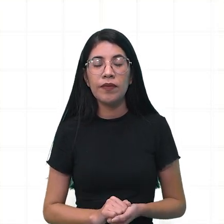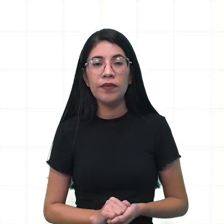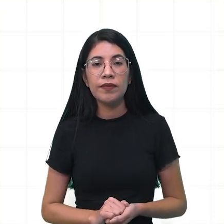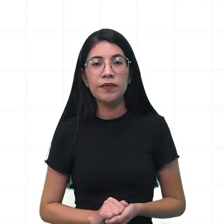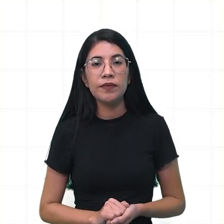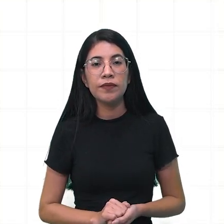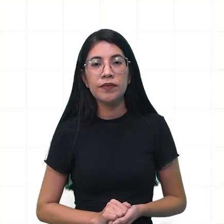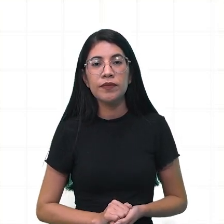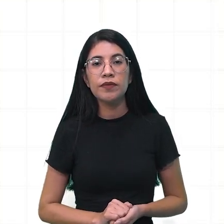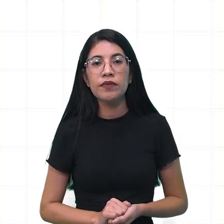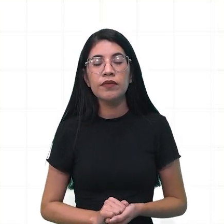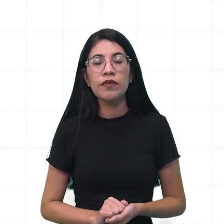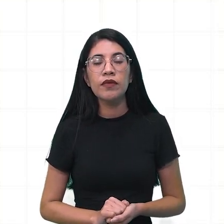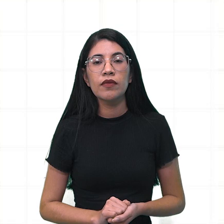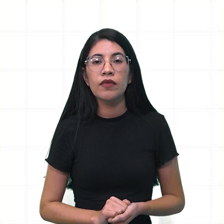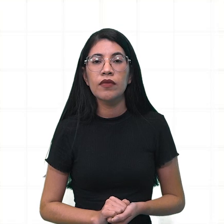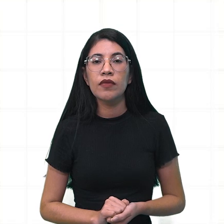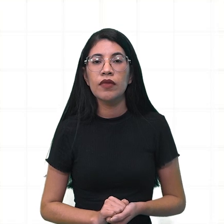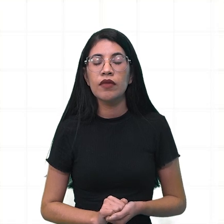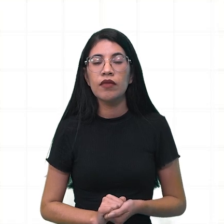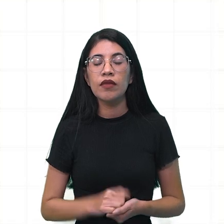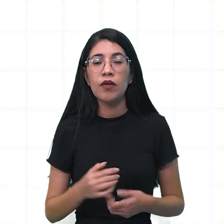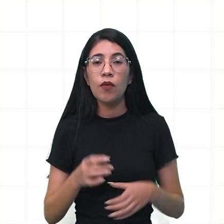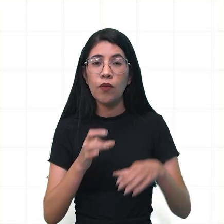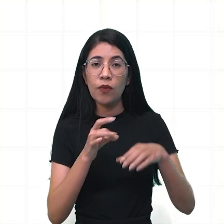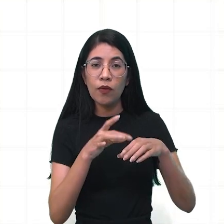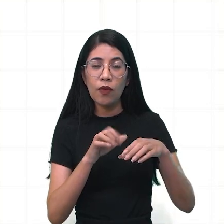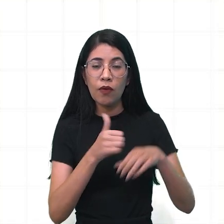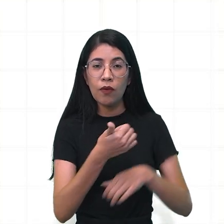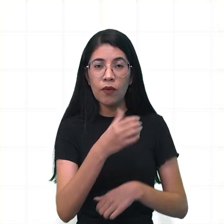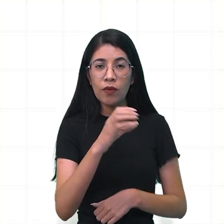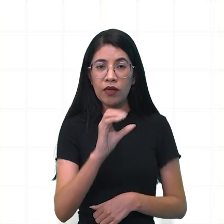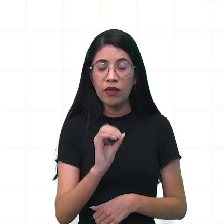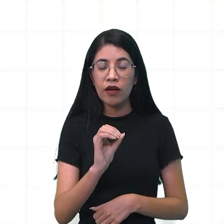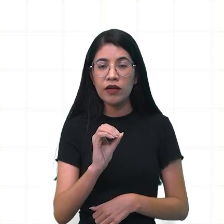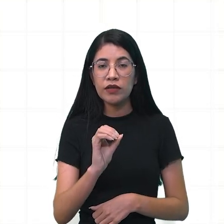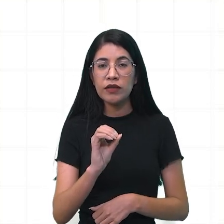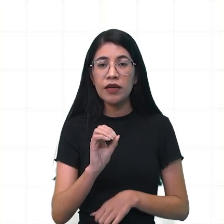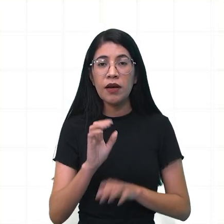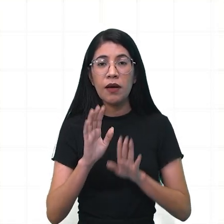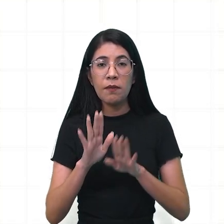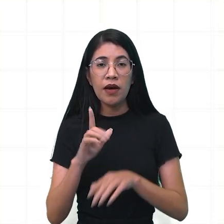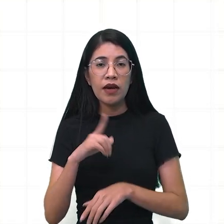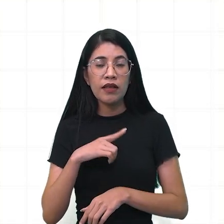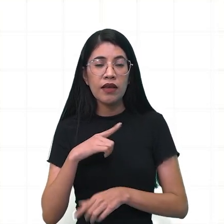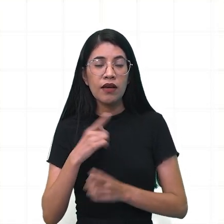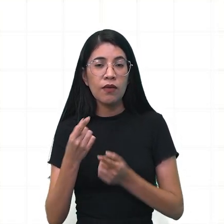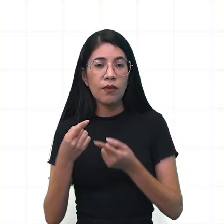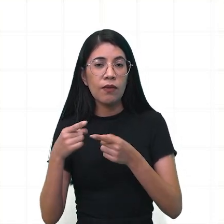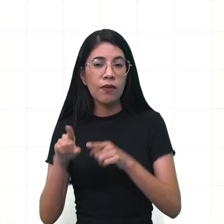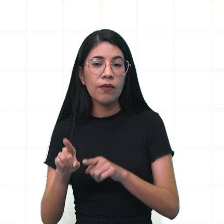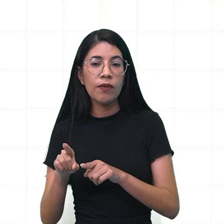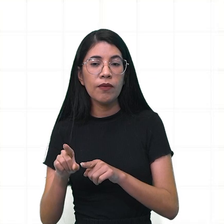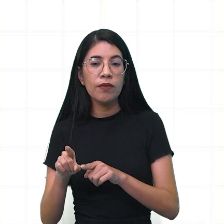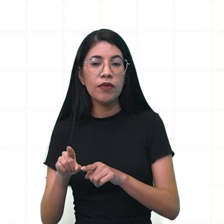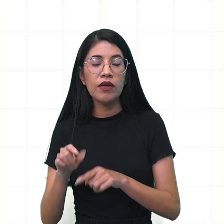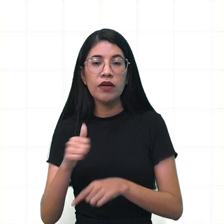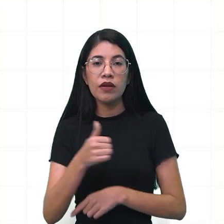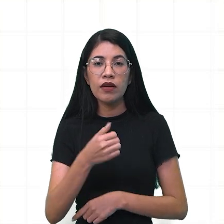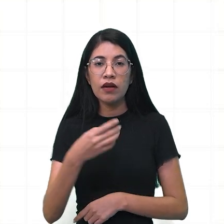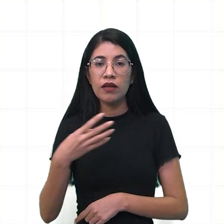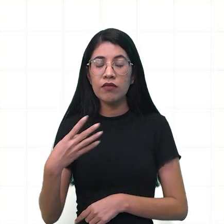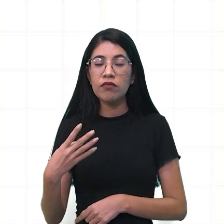Equador o Equador ele fez 10 gols mas ele sofreu